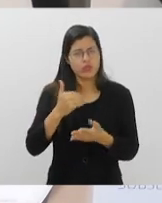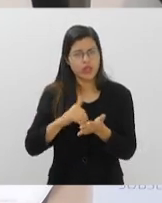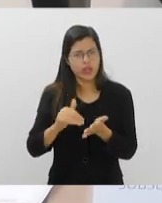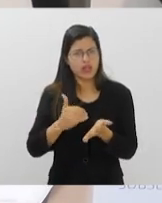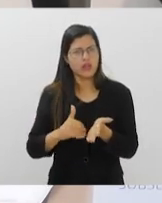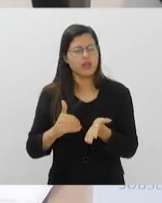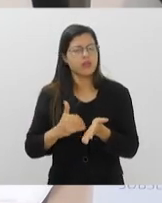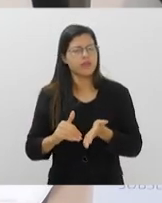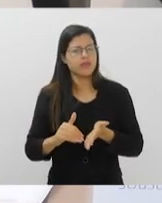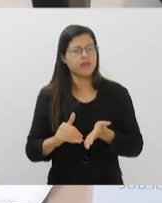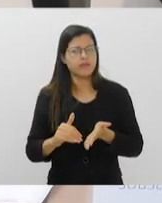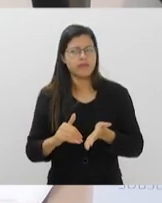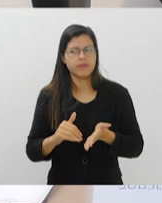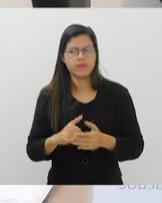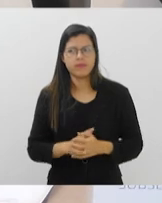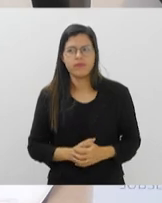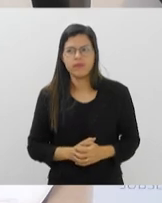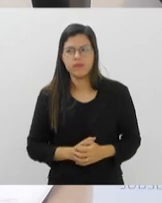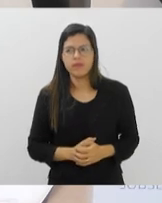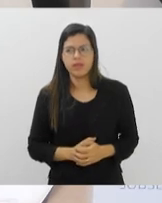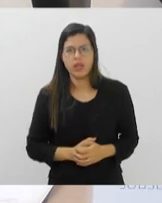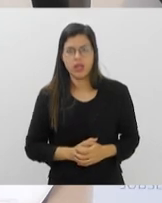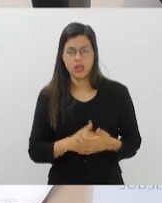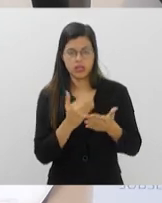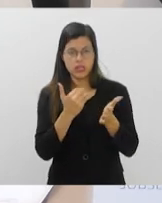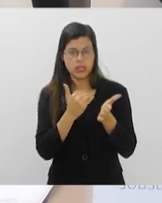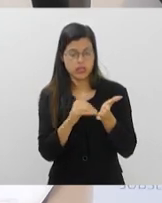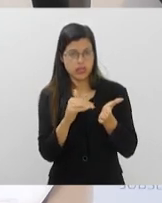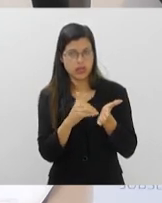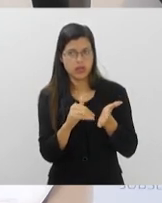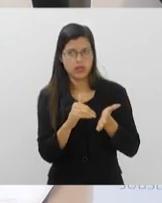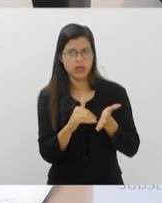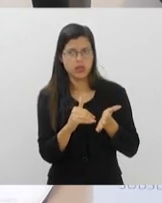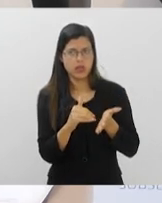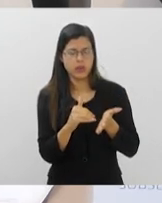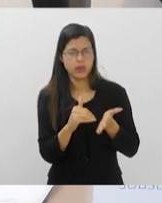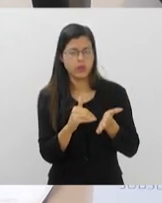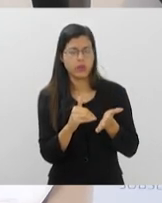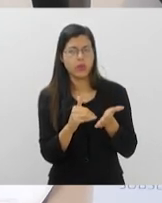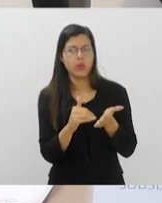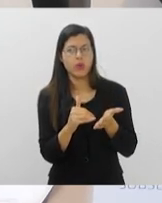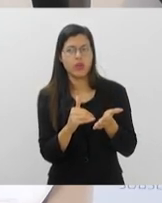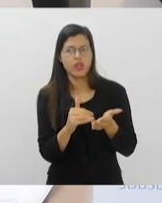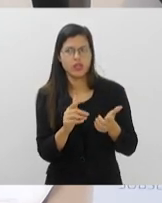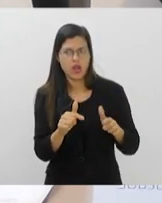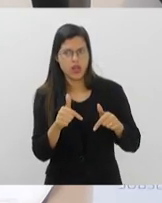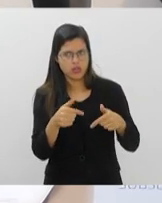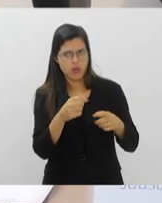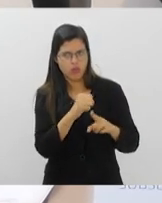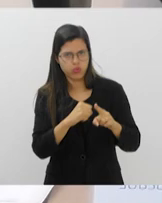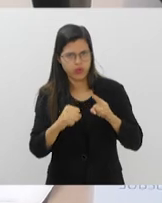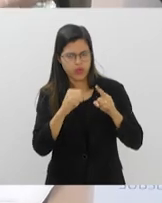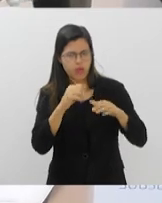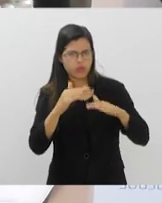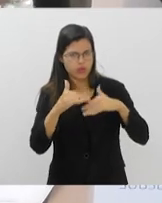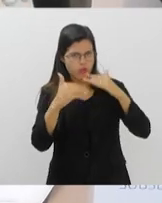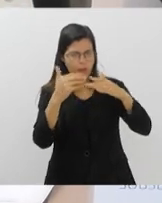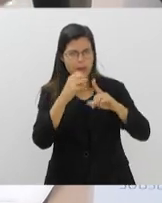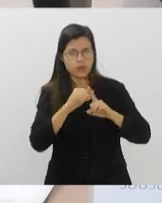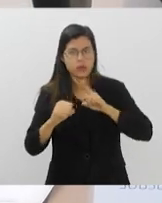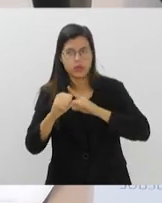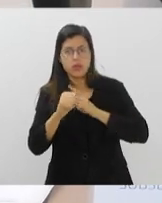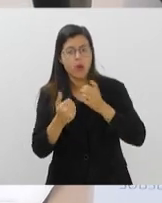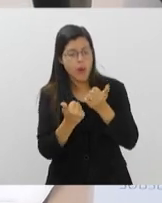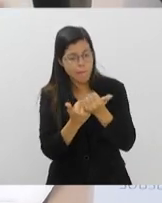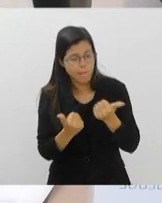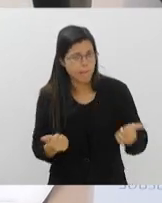eh de de aos secretários de de a ação social Desenvolvimento Social para dar suporte aos